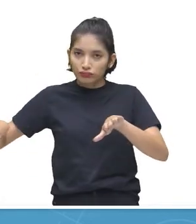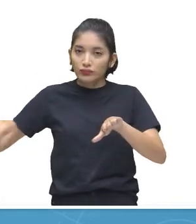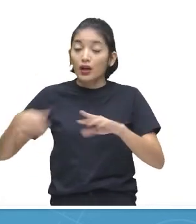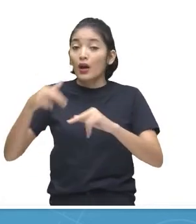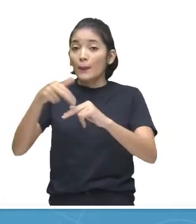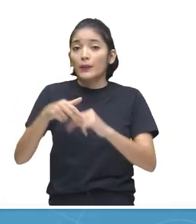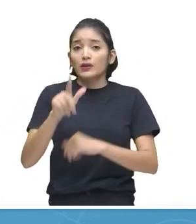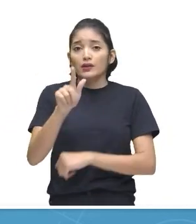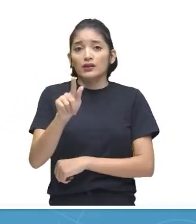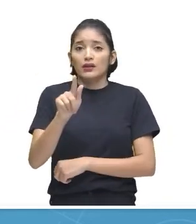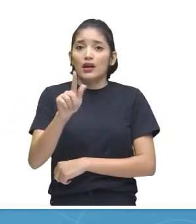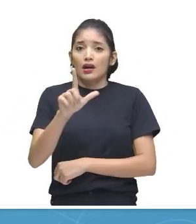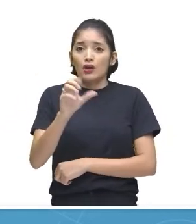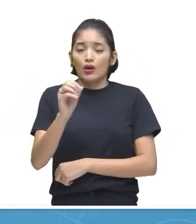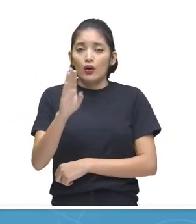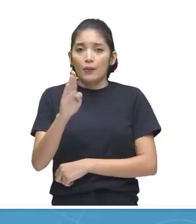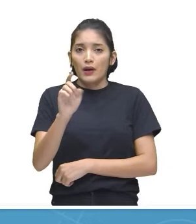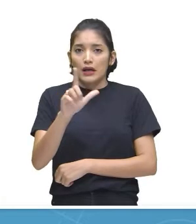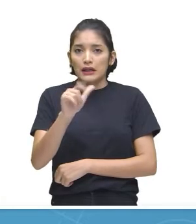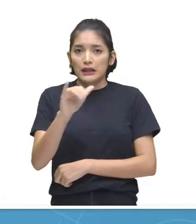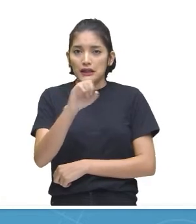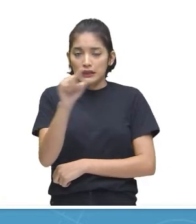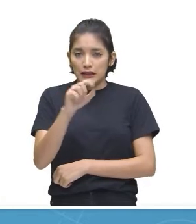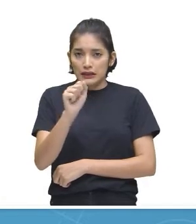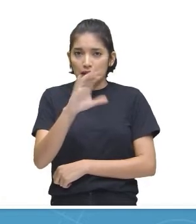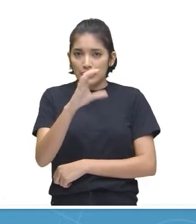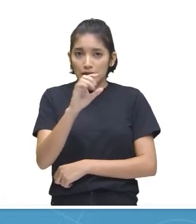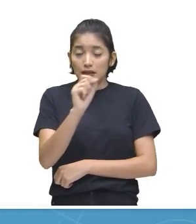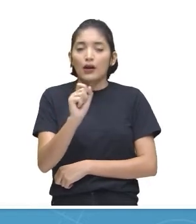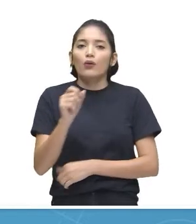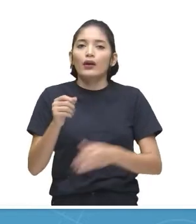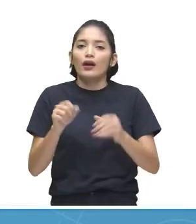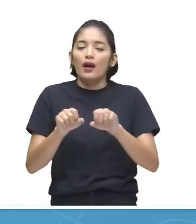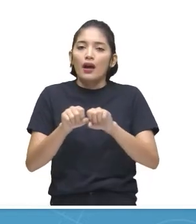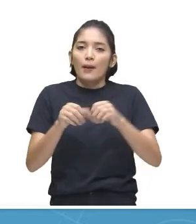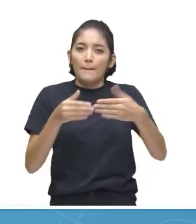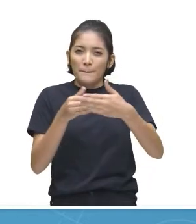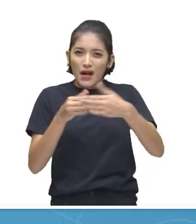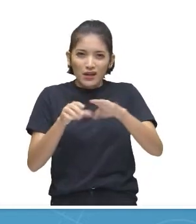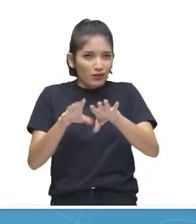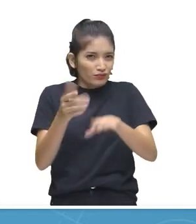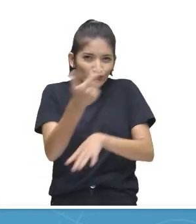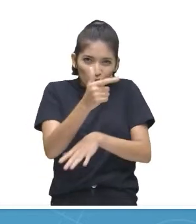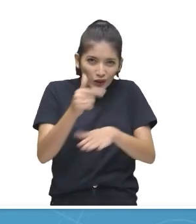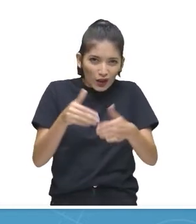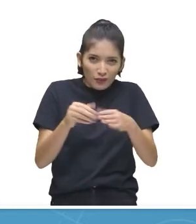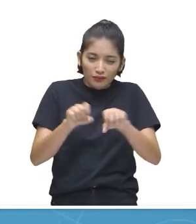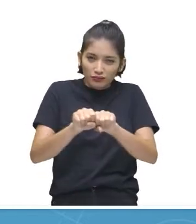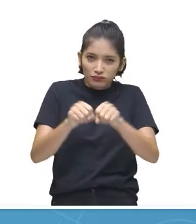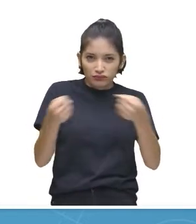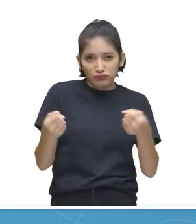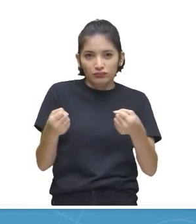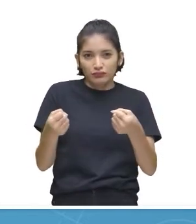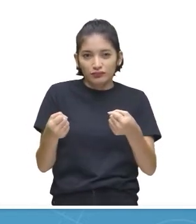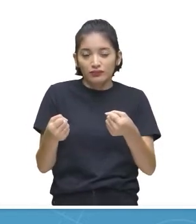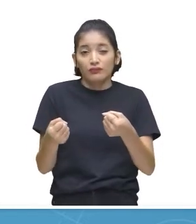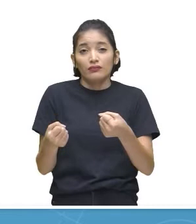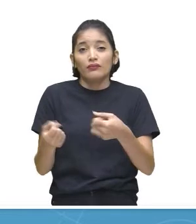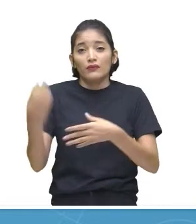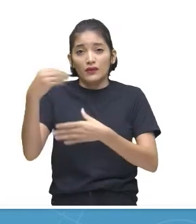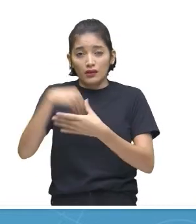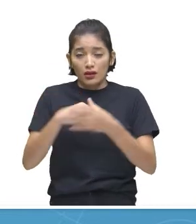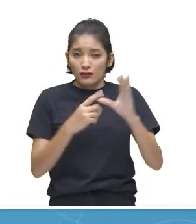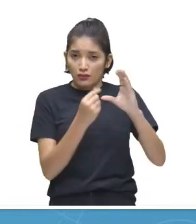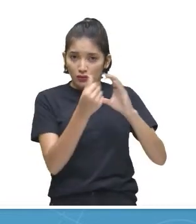a globalização, então, acaba sendo definida como uma quebra de barreiras e está dentro dessa quarta parte do capitalismo.